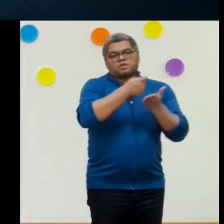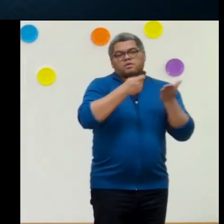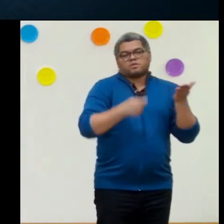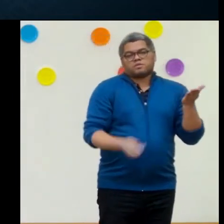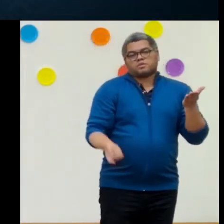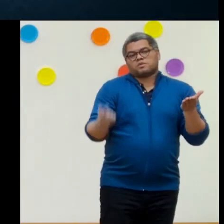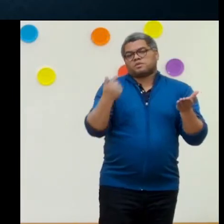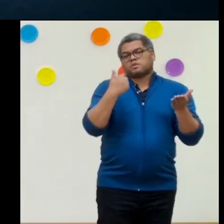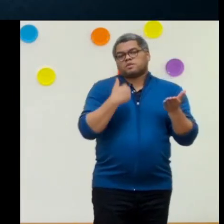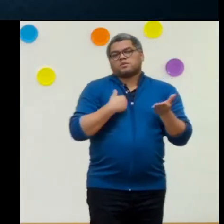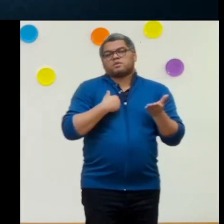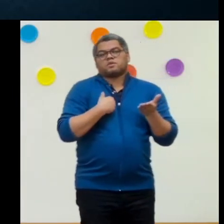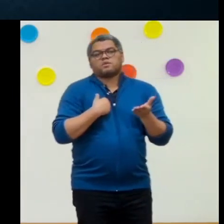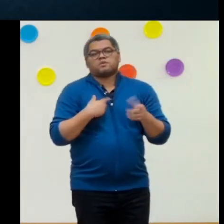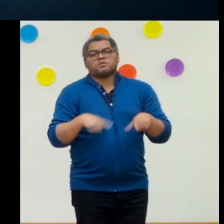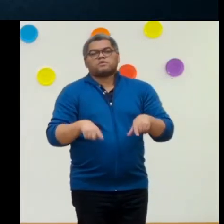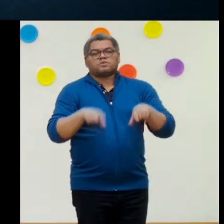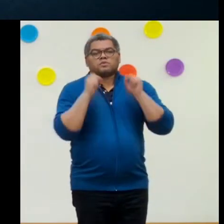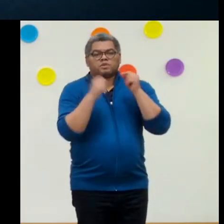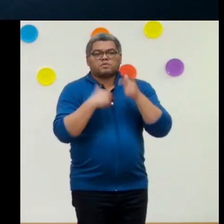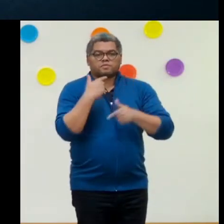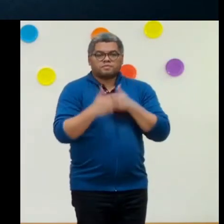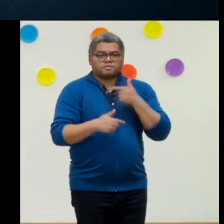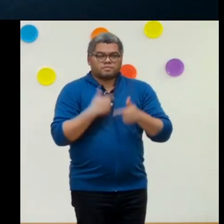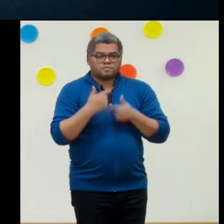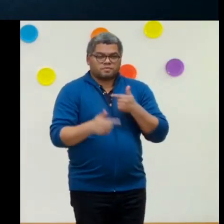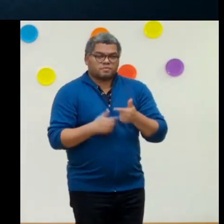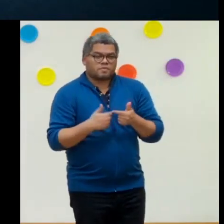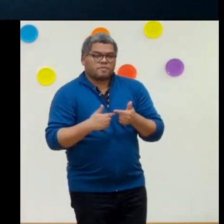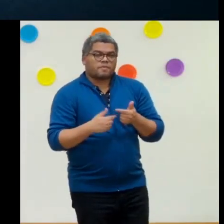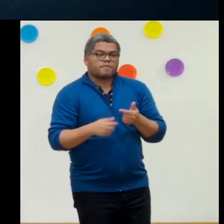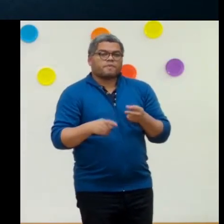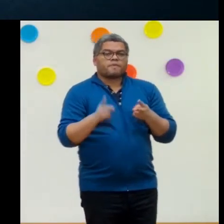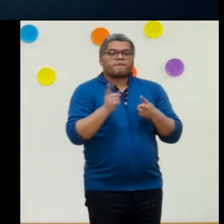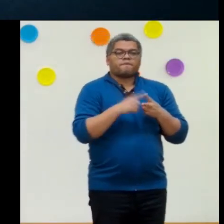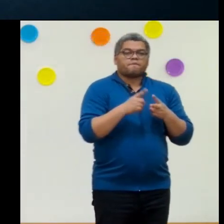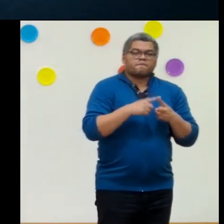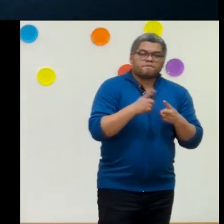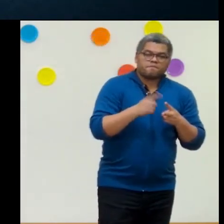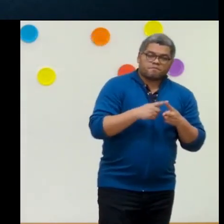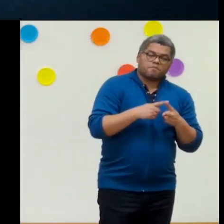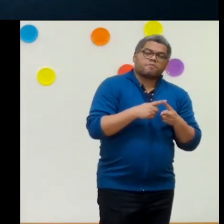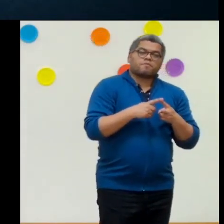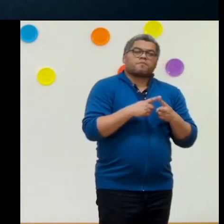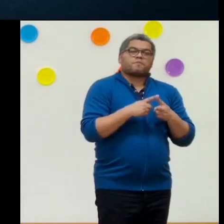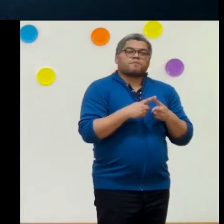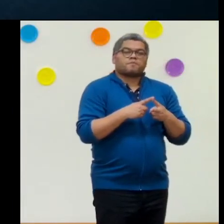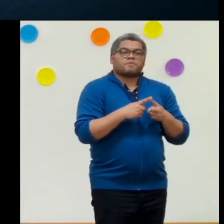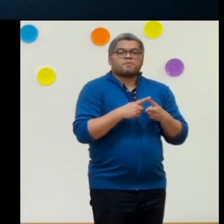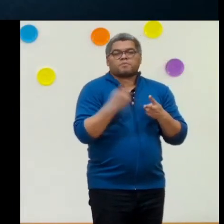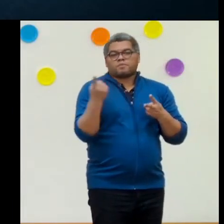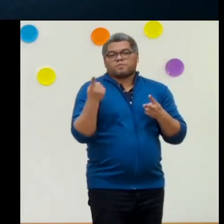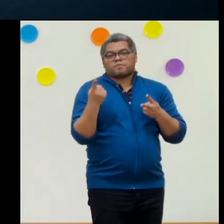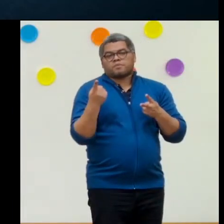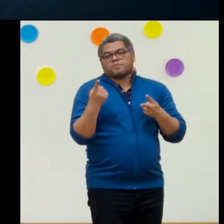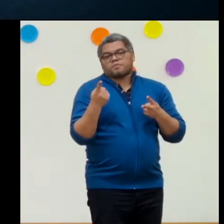escolhi para a gente trabalhar. Vamos lá, 2 principais textos. O primeiro é simples, né? Não adulterarás.